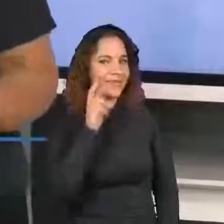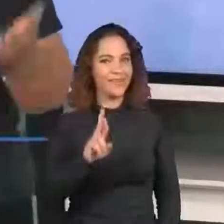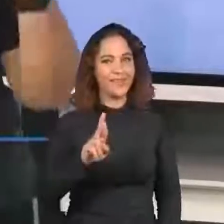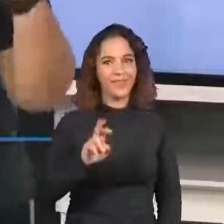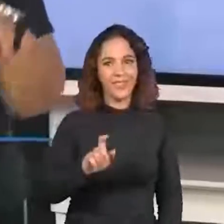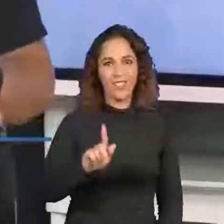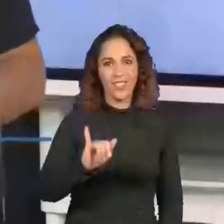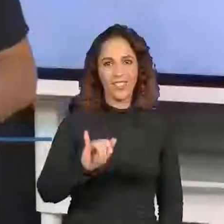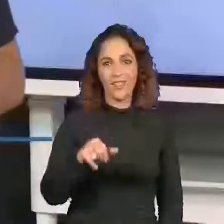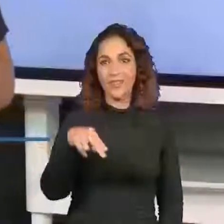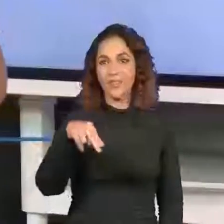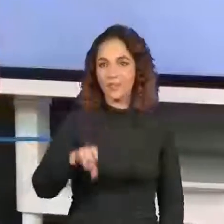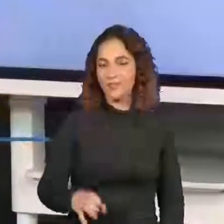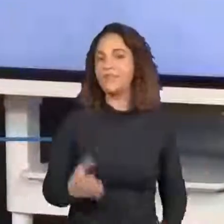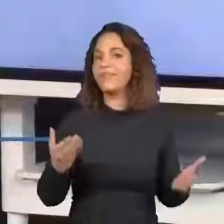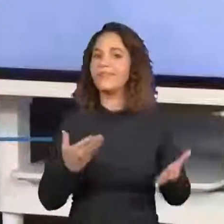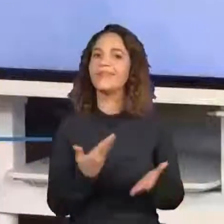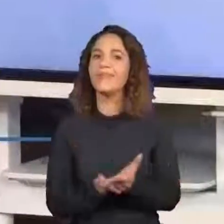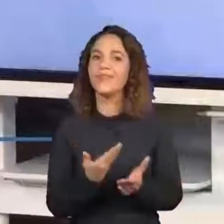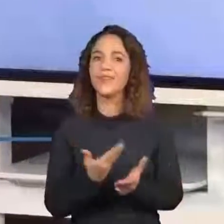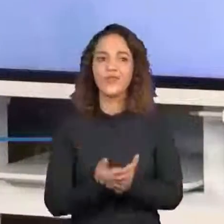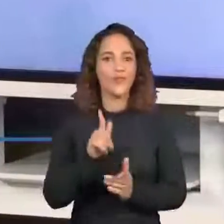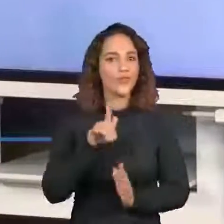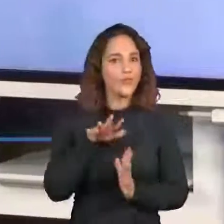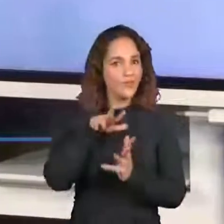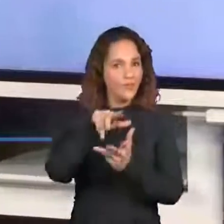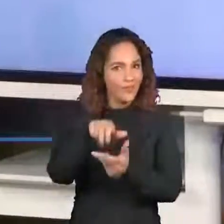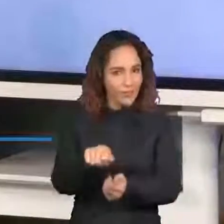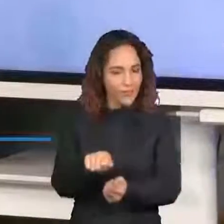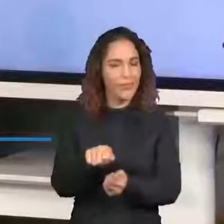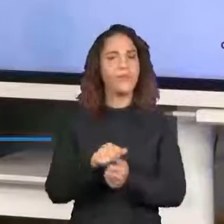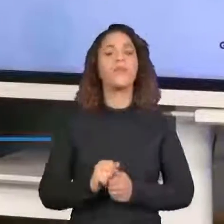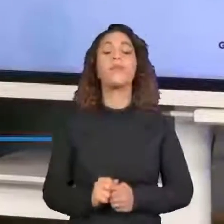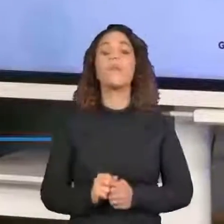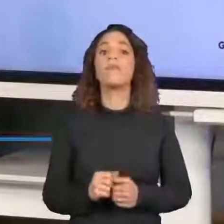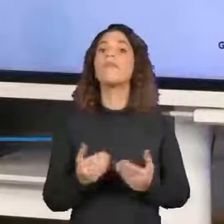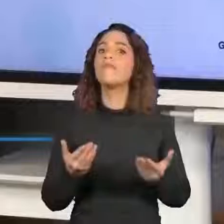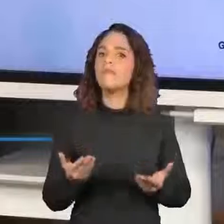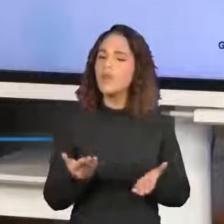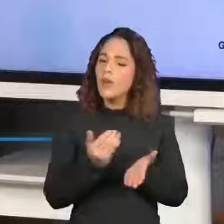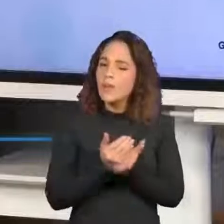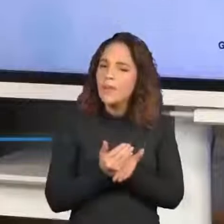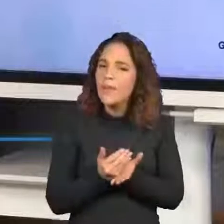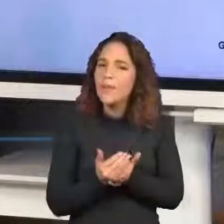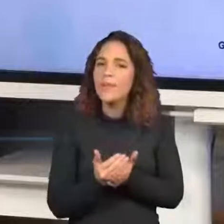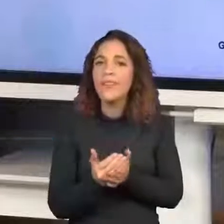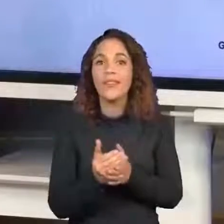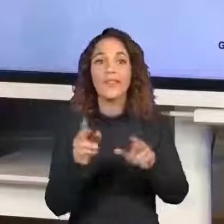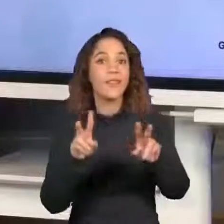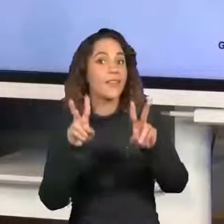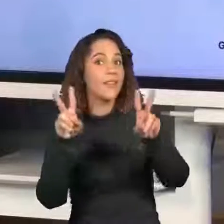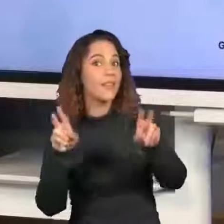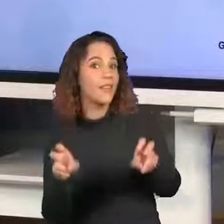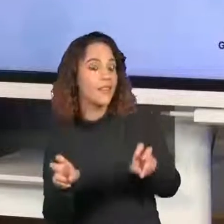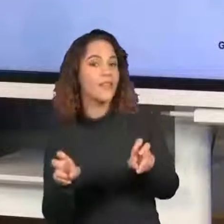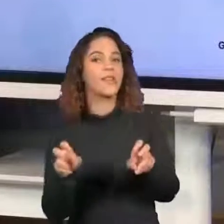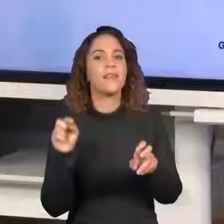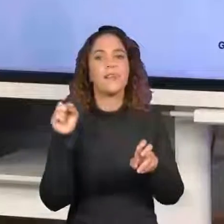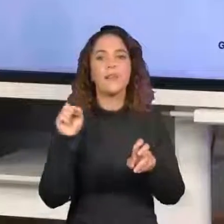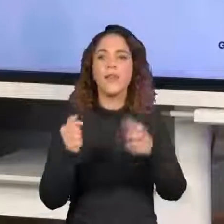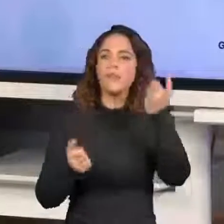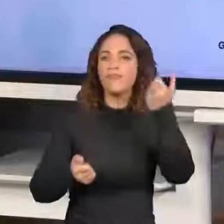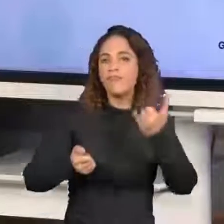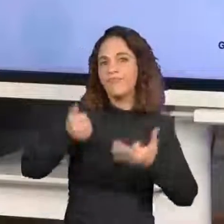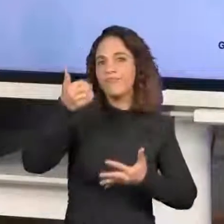Oliveira e nesta aula de Geografia, na verdade, introduziremos um assunto para falarmos de